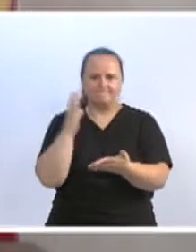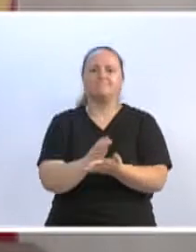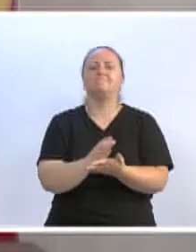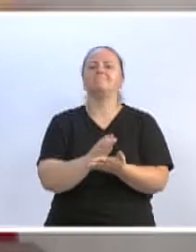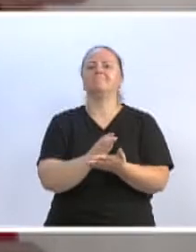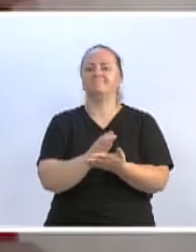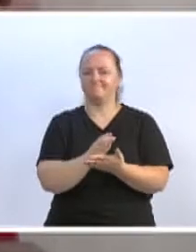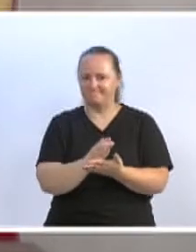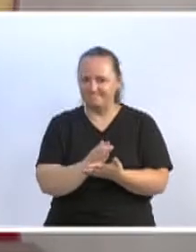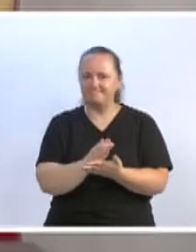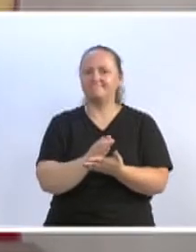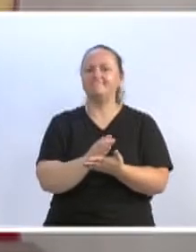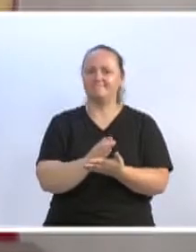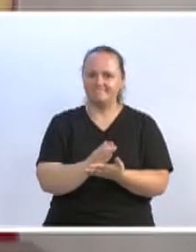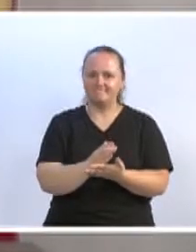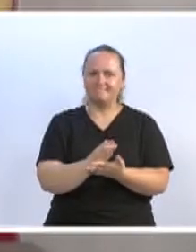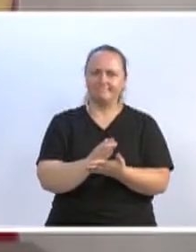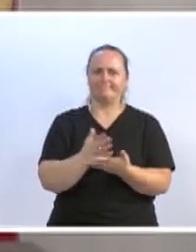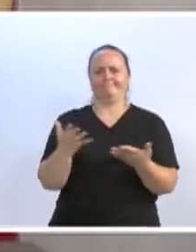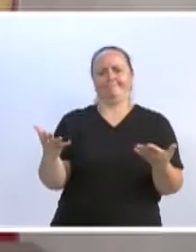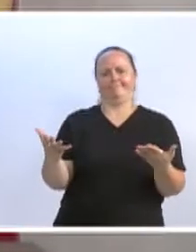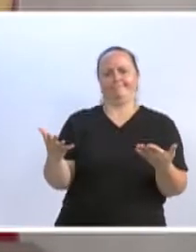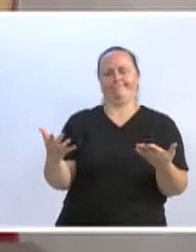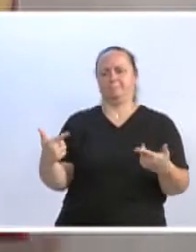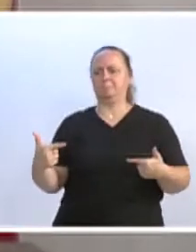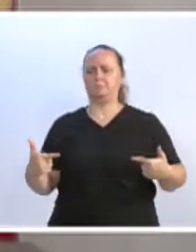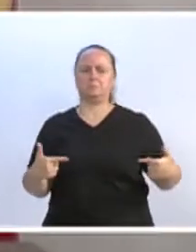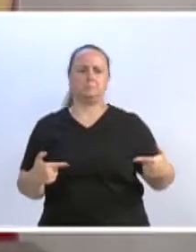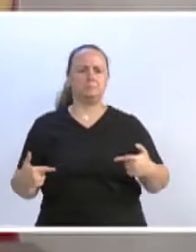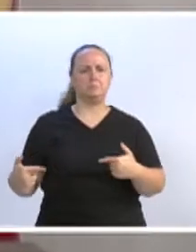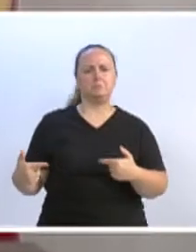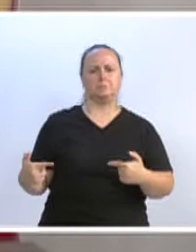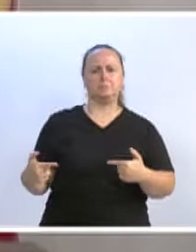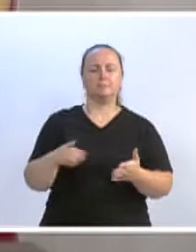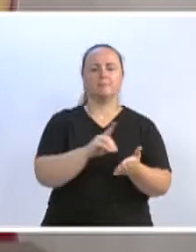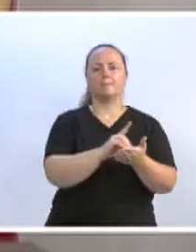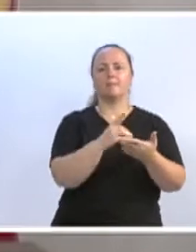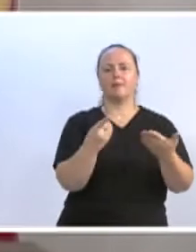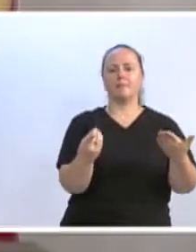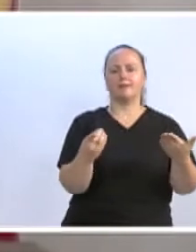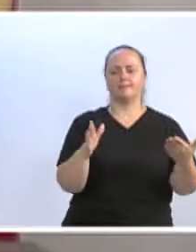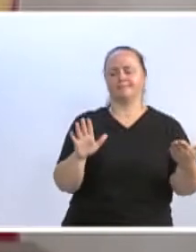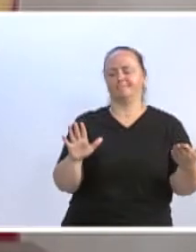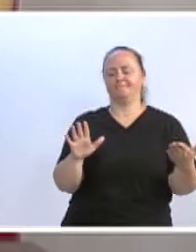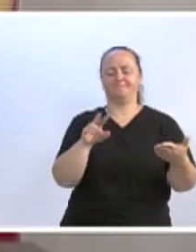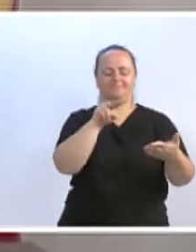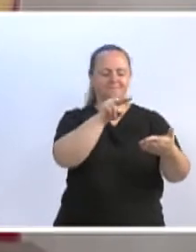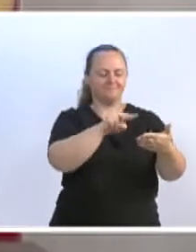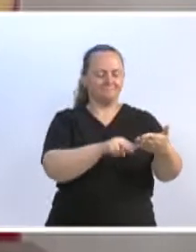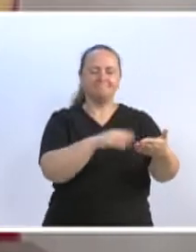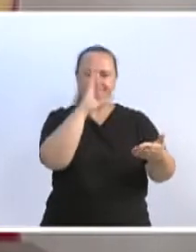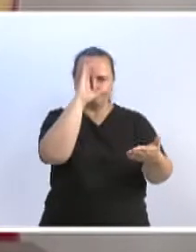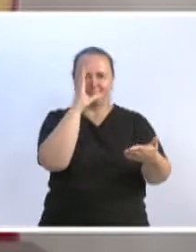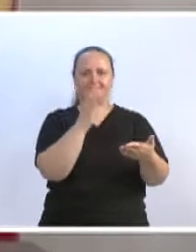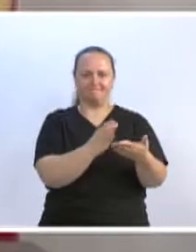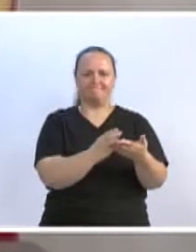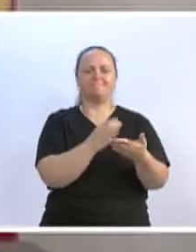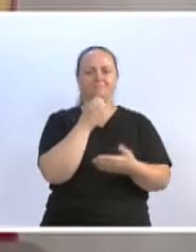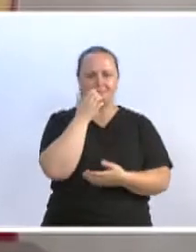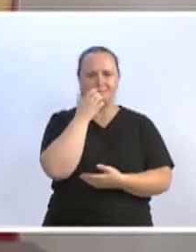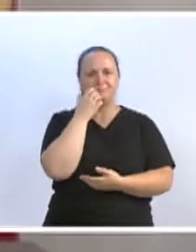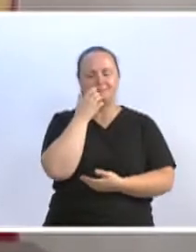a história da guerra entre Atenas e Esparta. Se falar, por exemplo, Aristóteles e a sua poética.